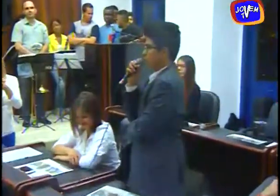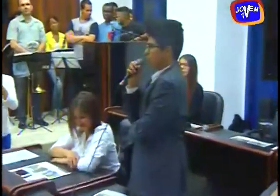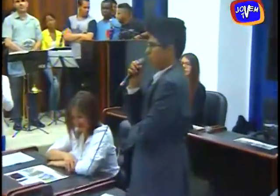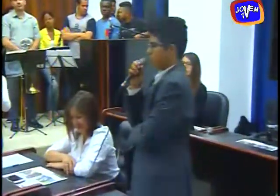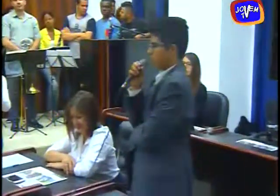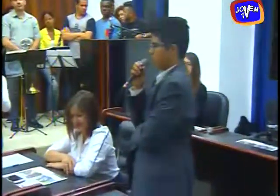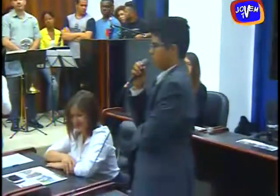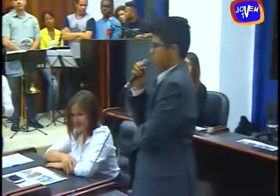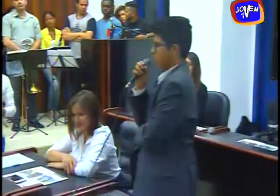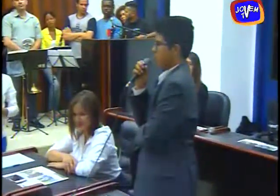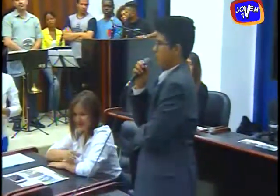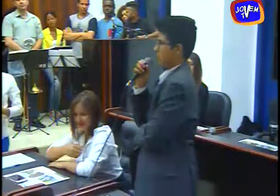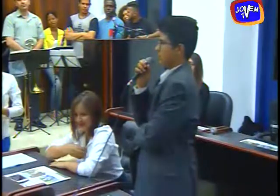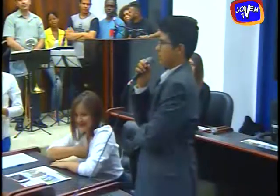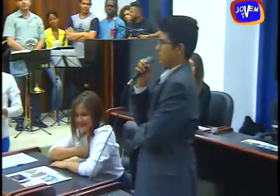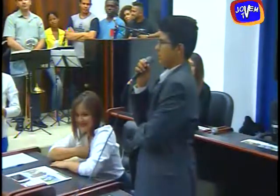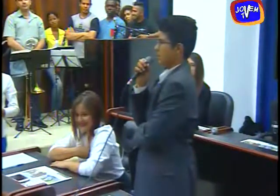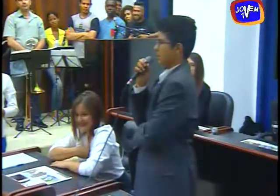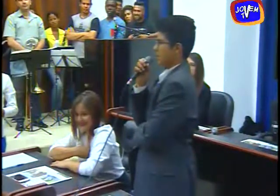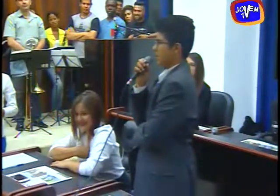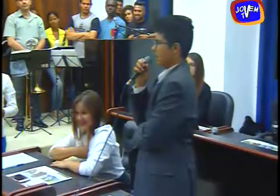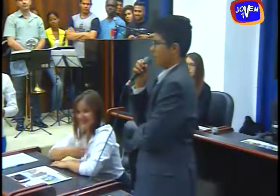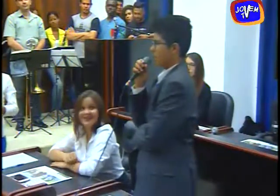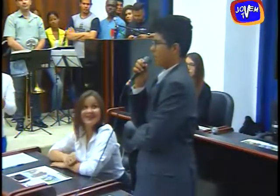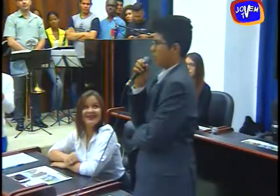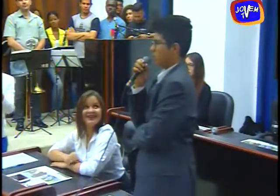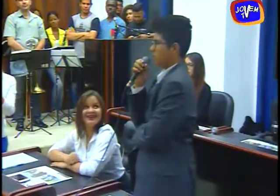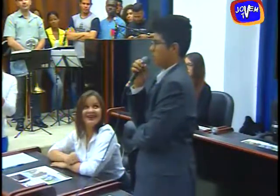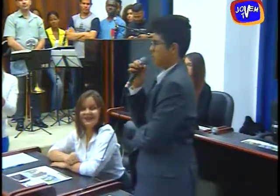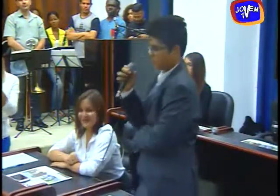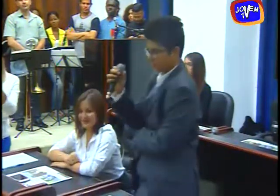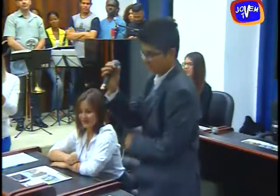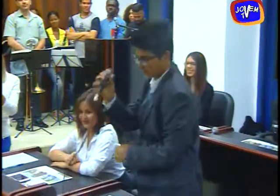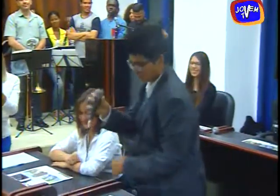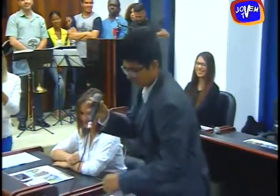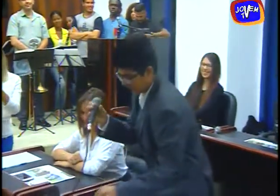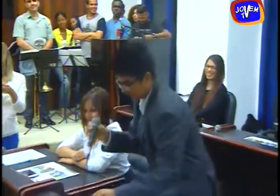Eu voto em